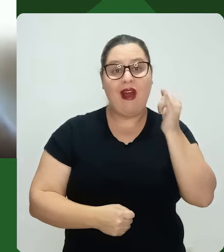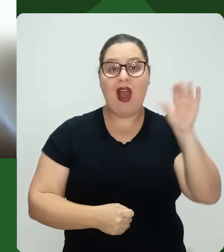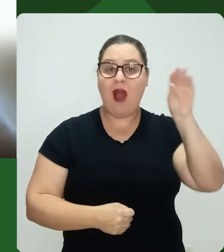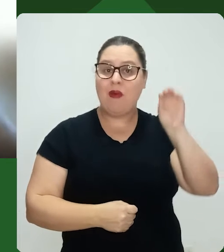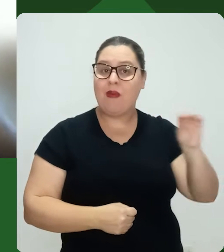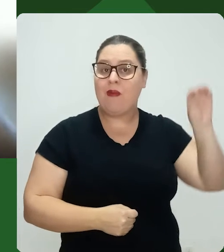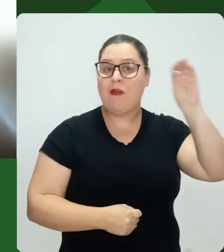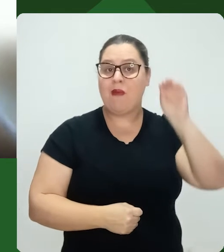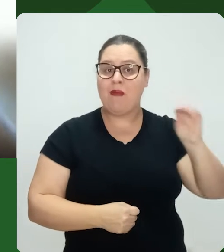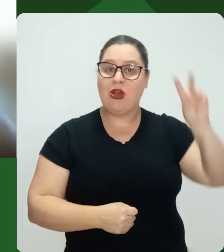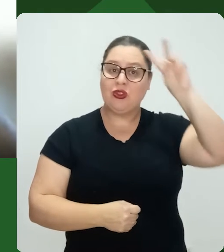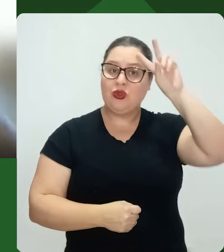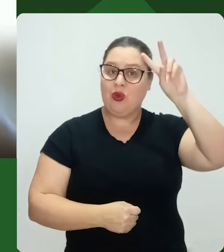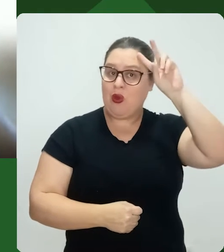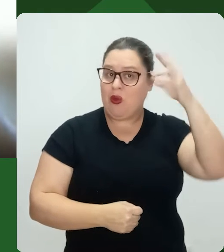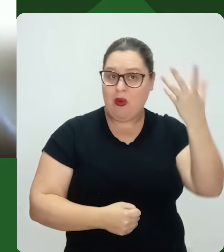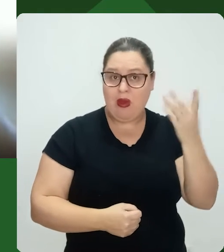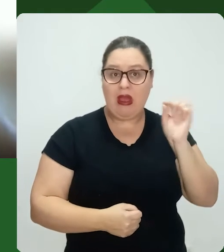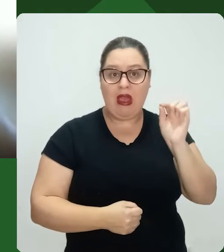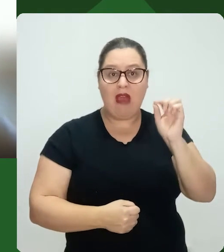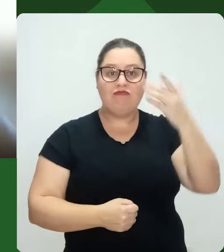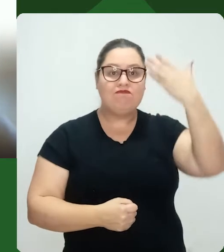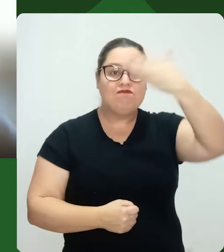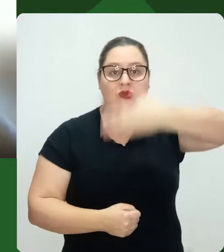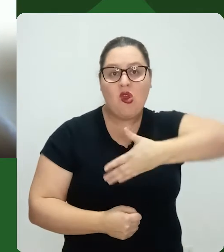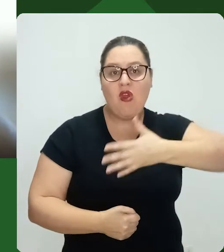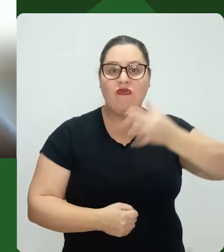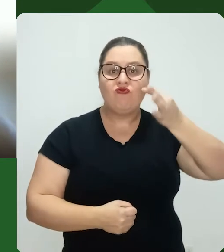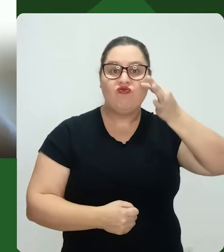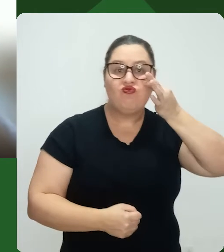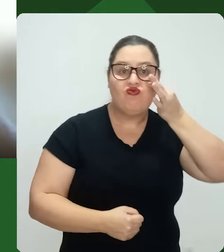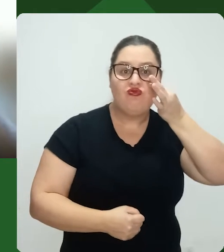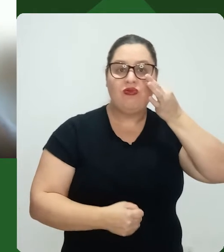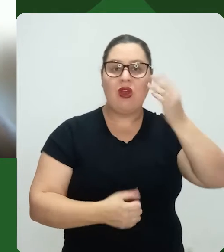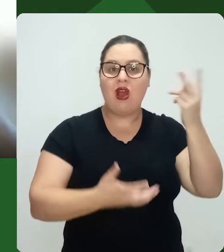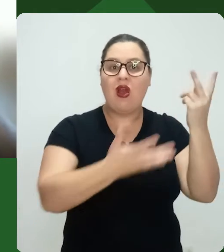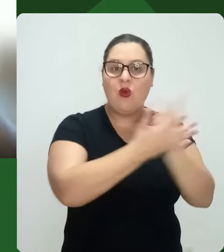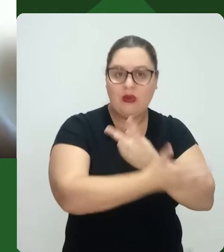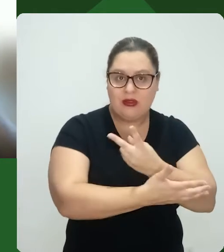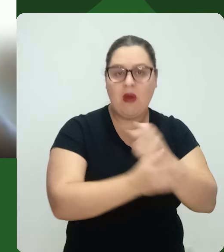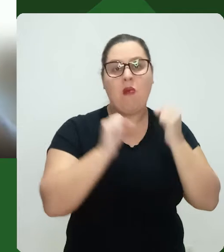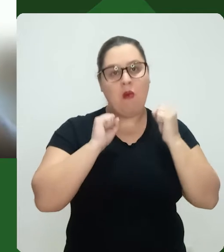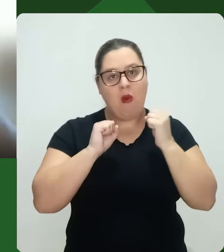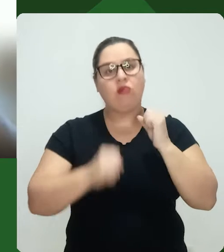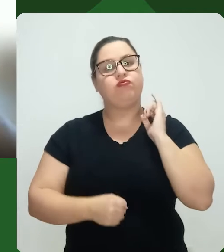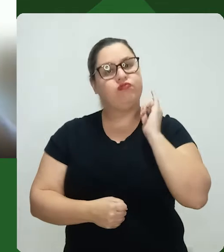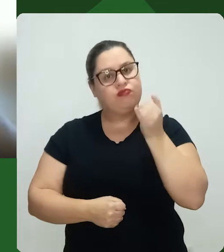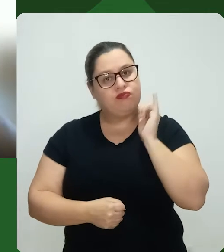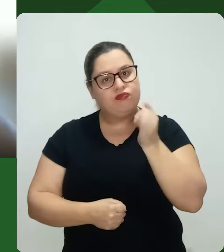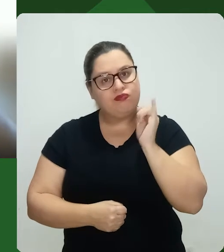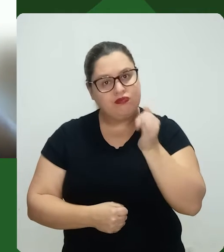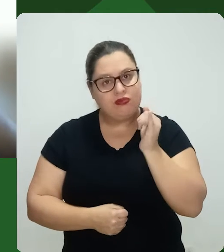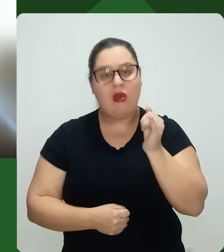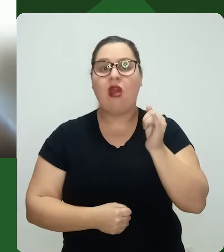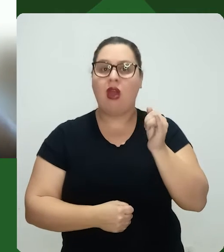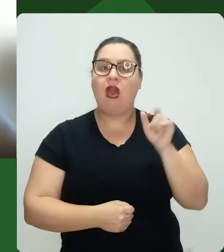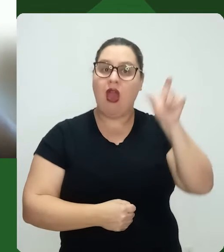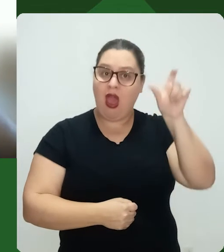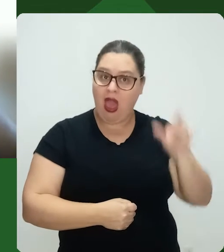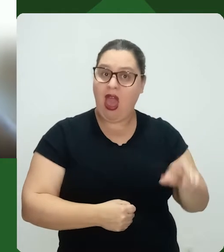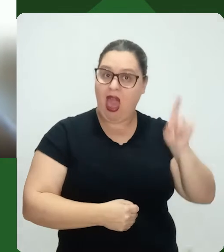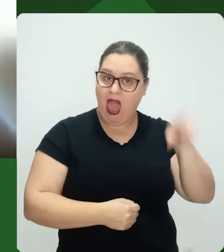de receita, pode ser relato oral, né? Relato. Então, alguém que viveu